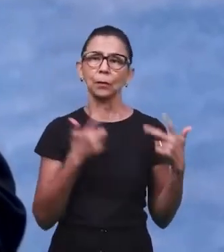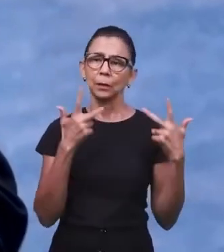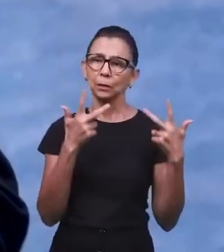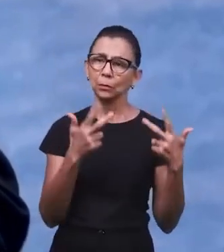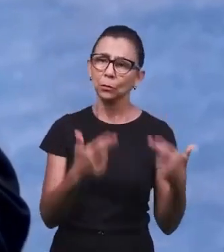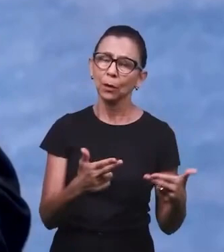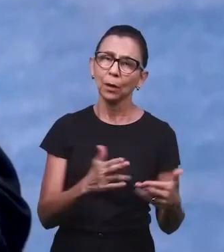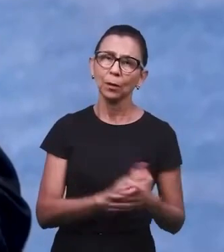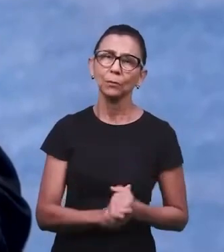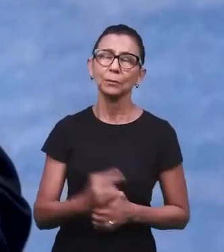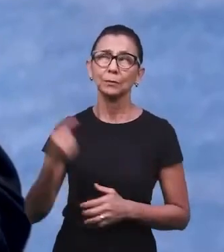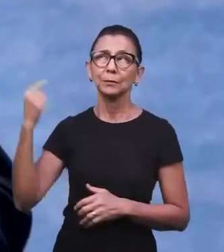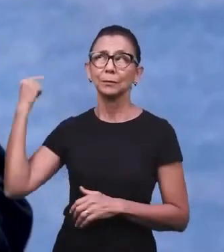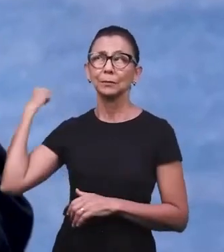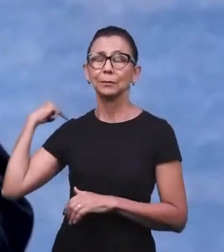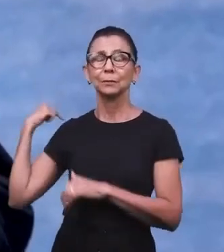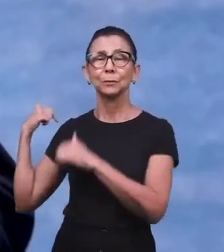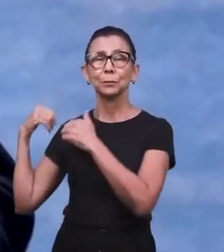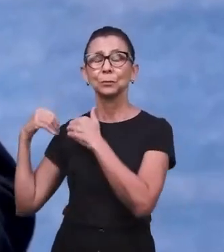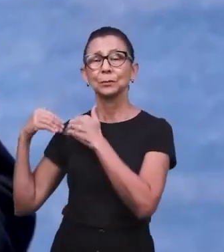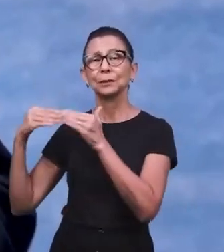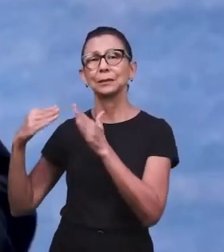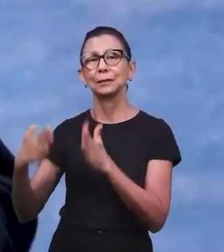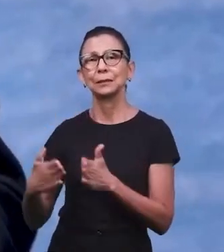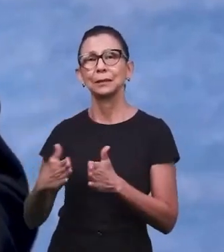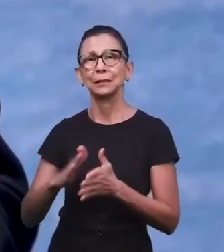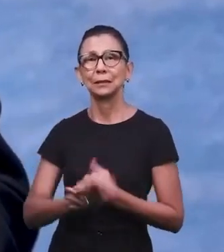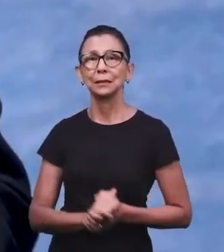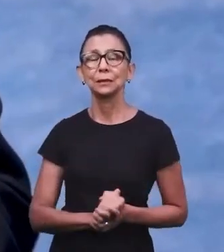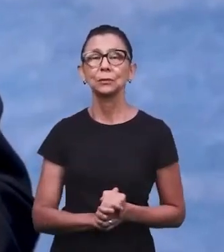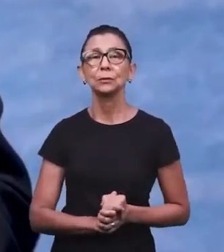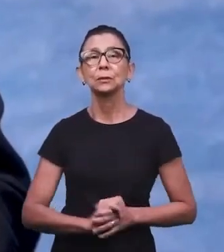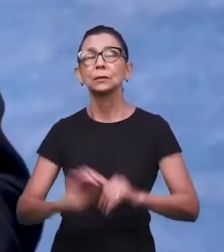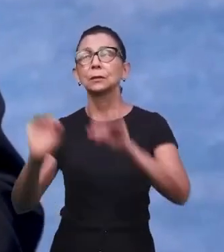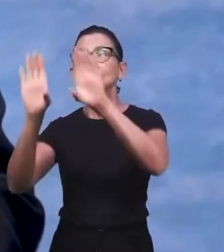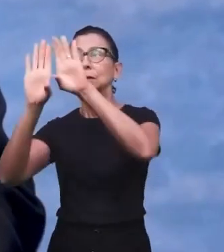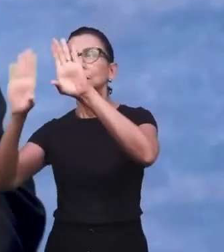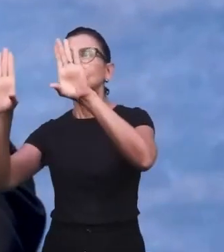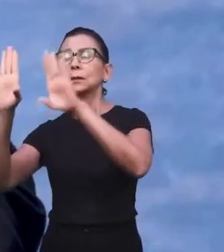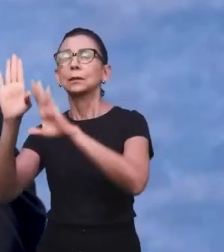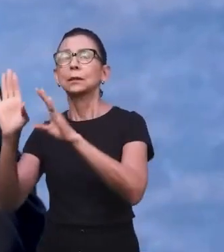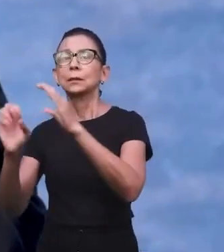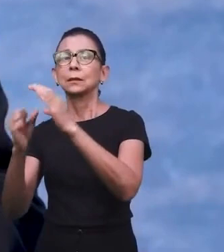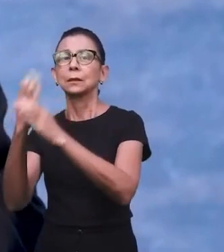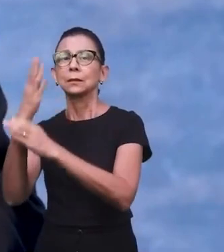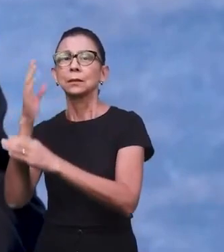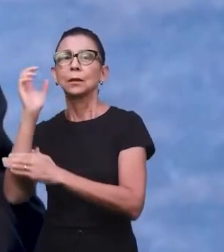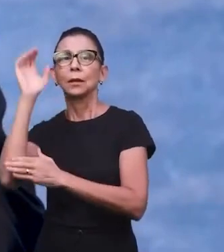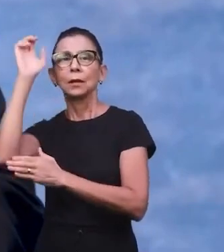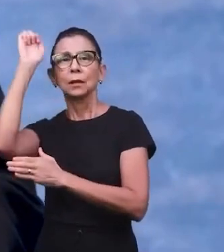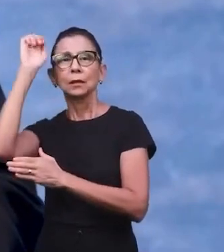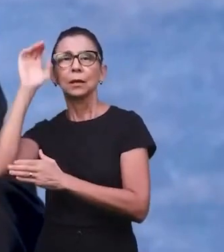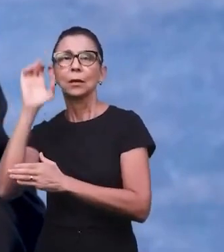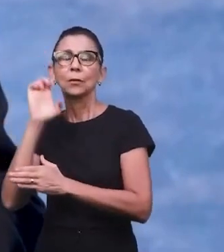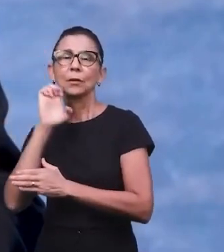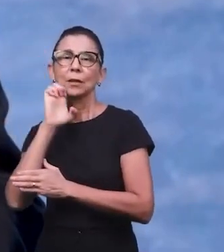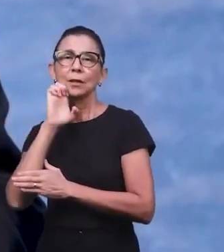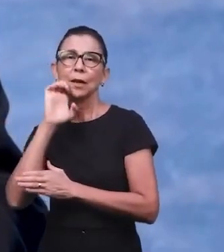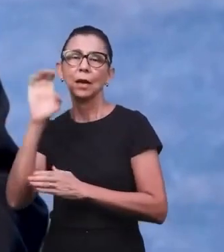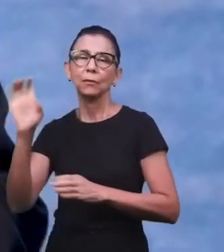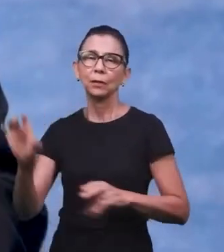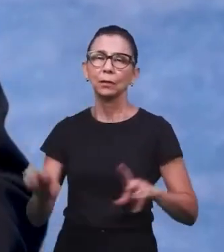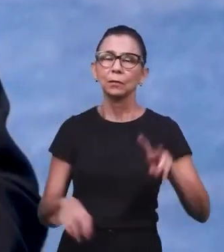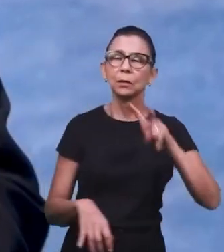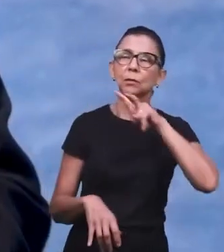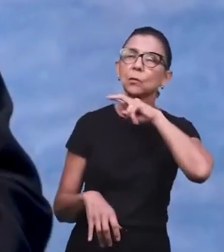início quando ali na forma da serpente o objetivo dele Era exatamente o mesmo descrito por Paulo